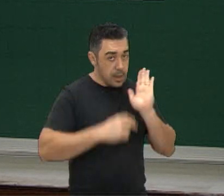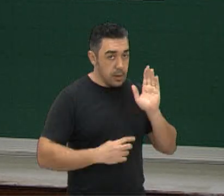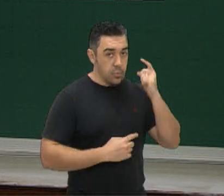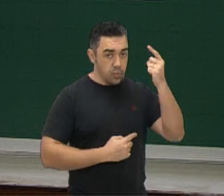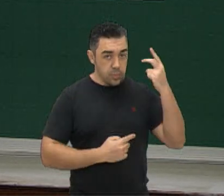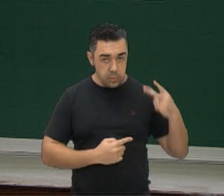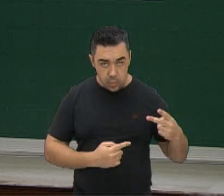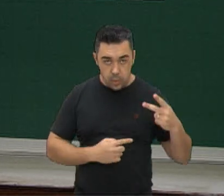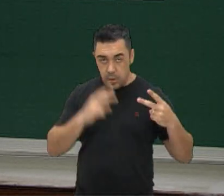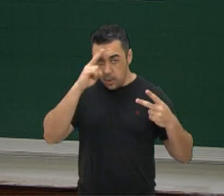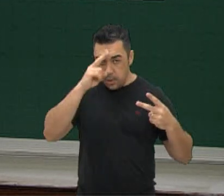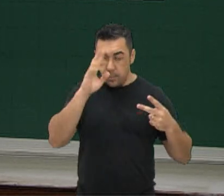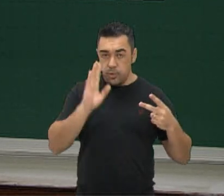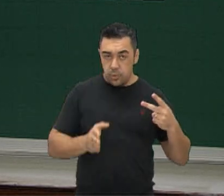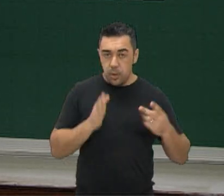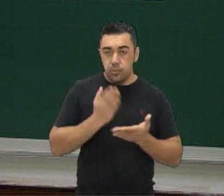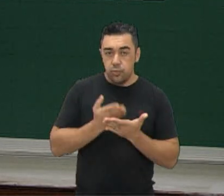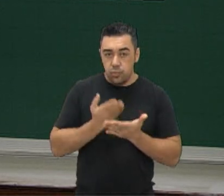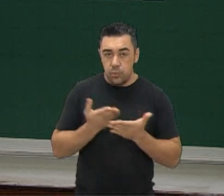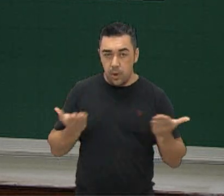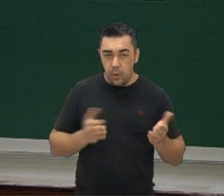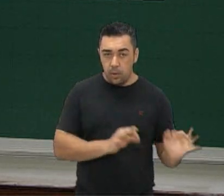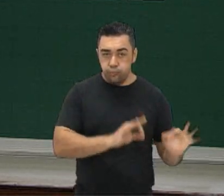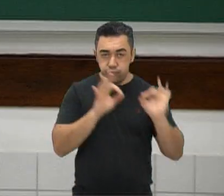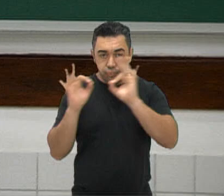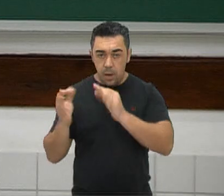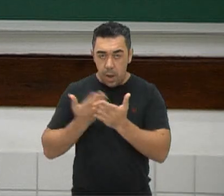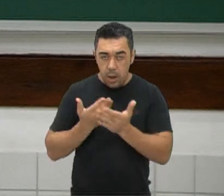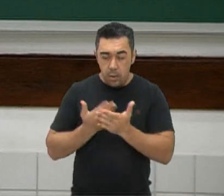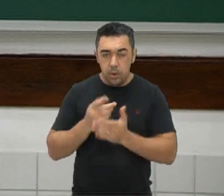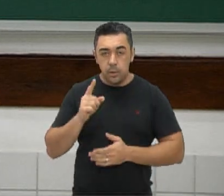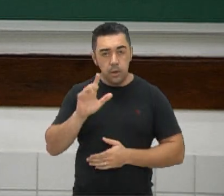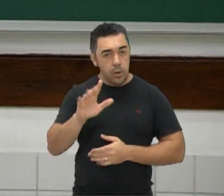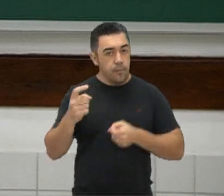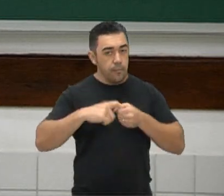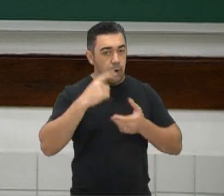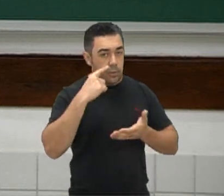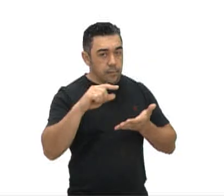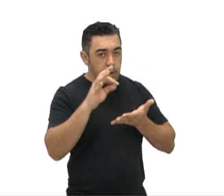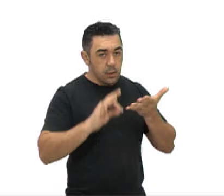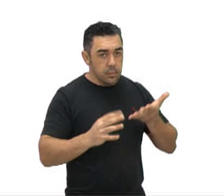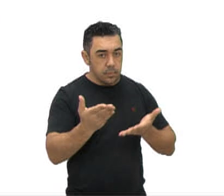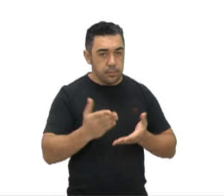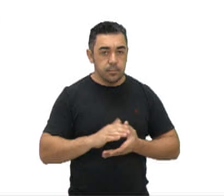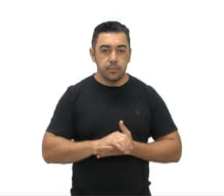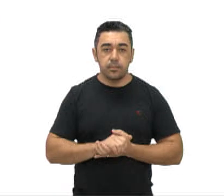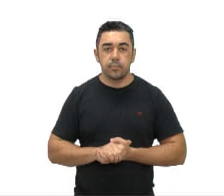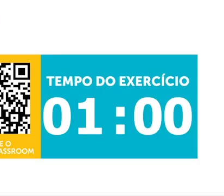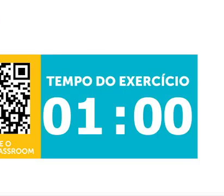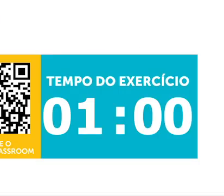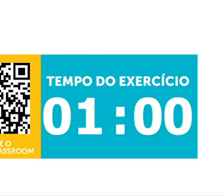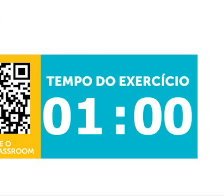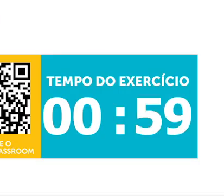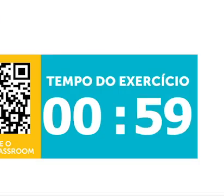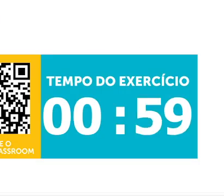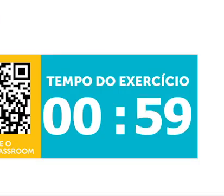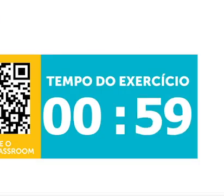ali, relembrem o que é que a gente viu em toda essa aula e nós já voltamos com as respostas.